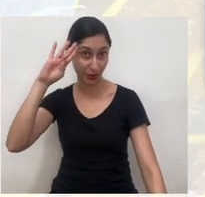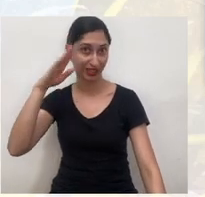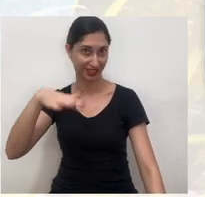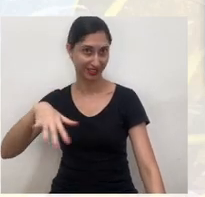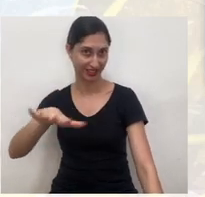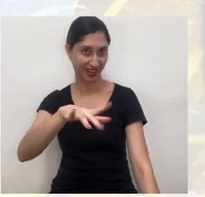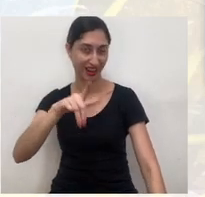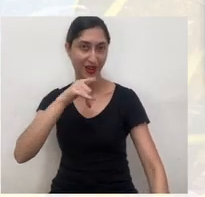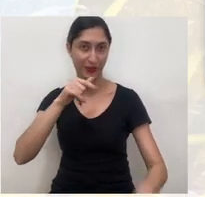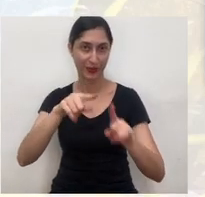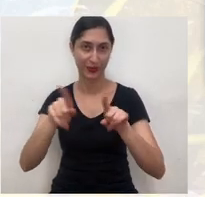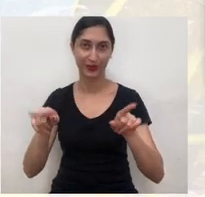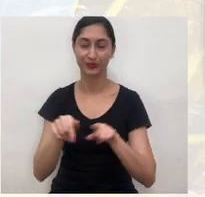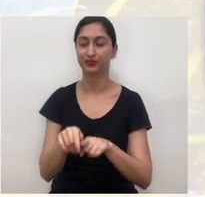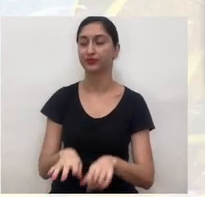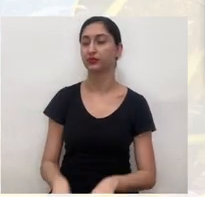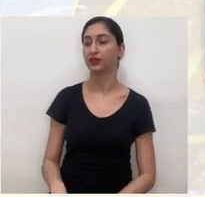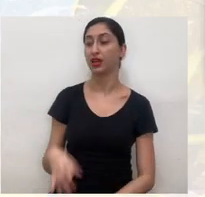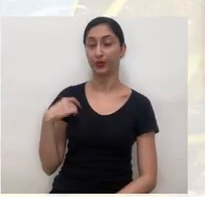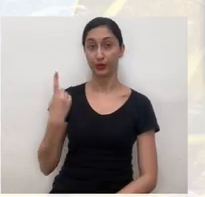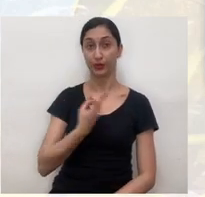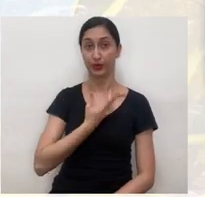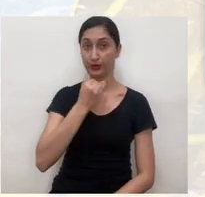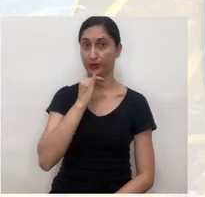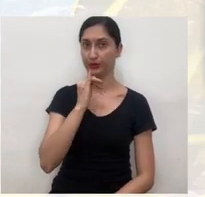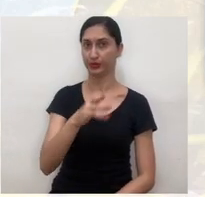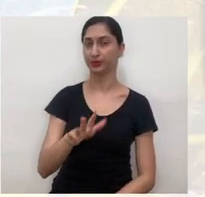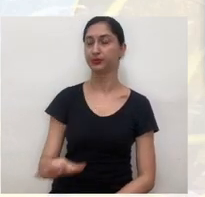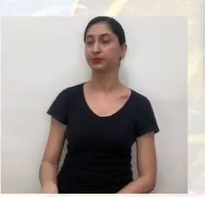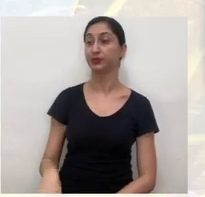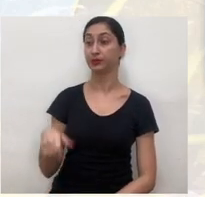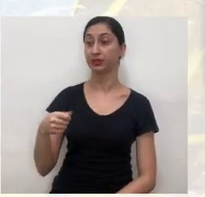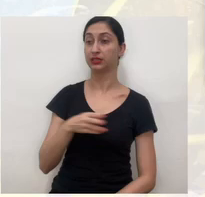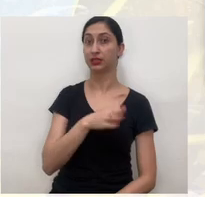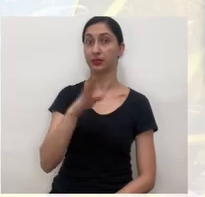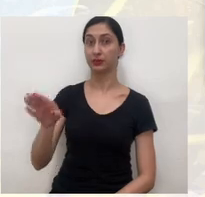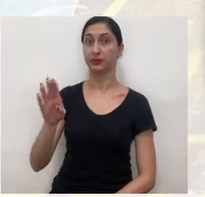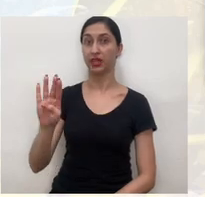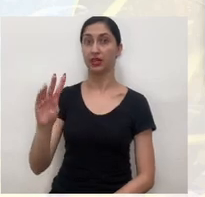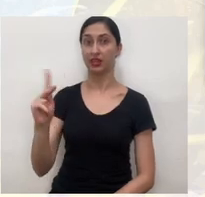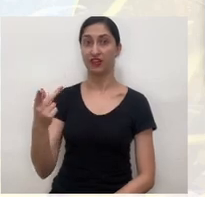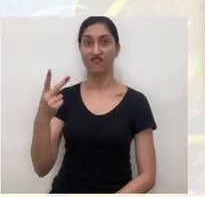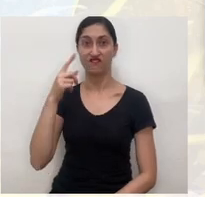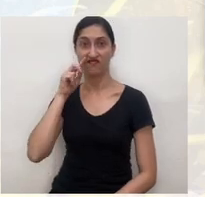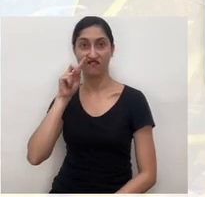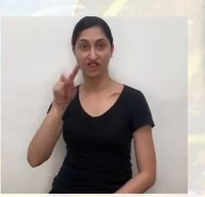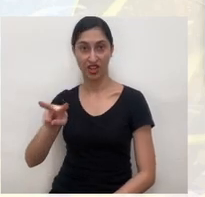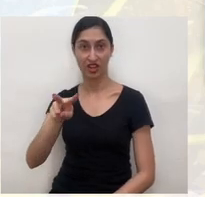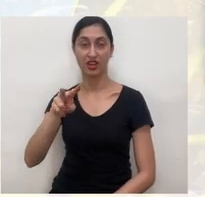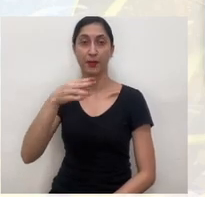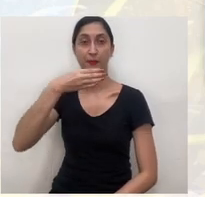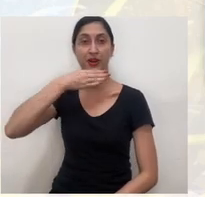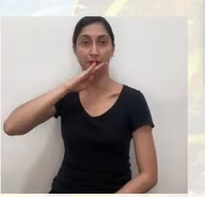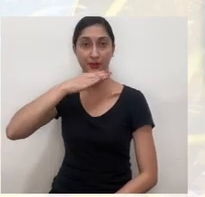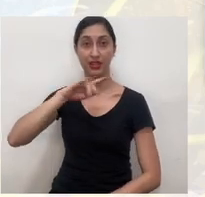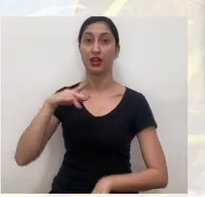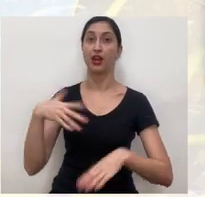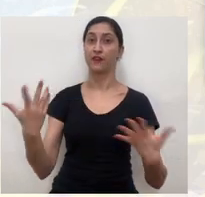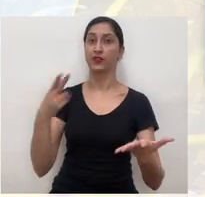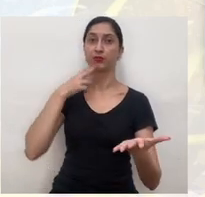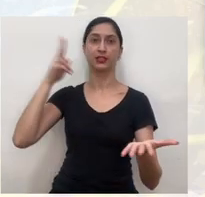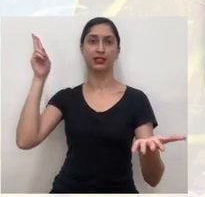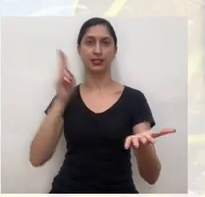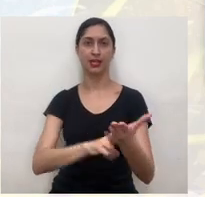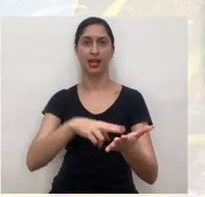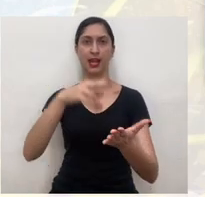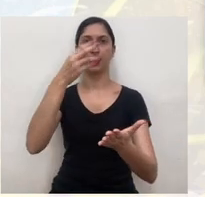gente vai ter que ir a Belo Horizonte para ver o Parque das Mangabeiras. Ele disse assim, então vamos escrever uma carta para o prefeito para entregar